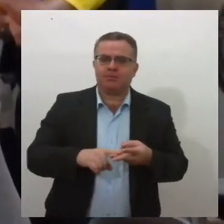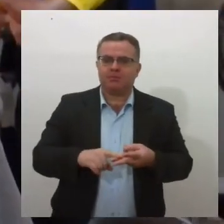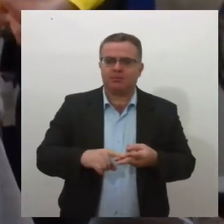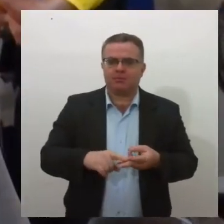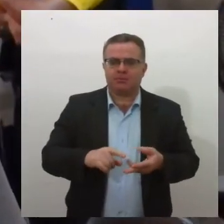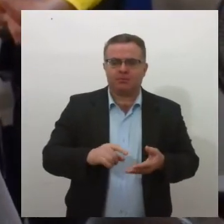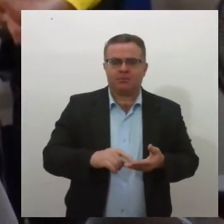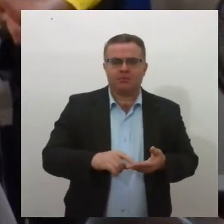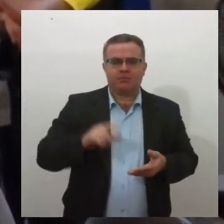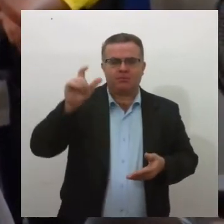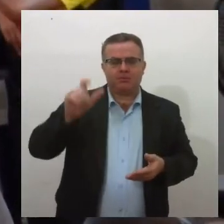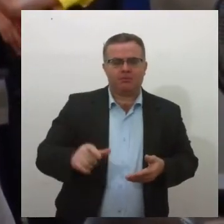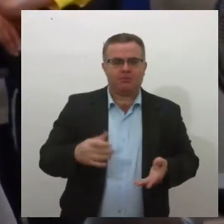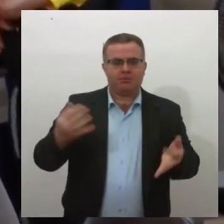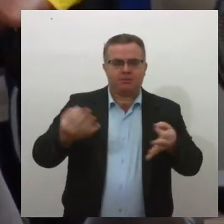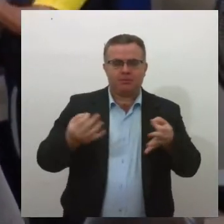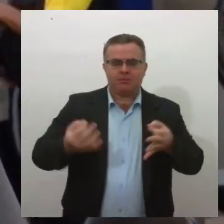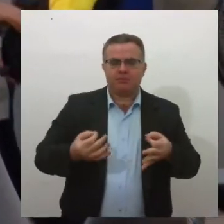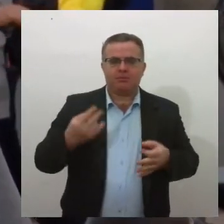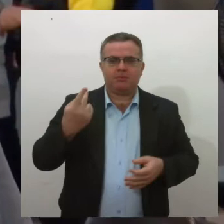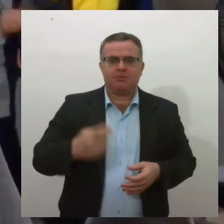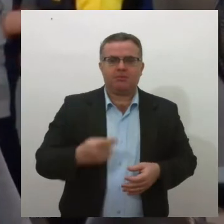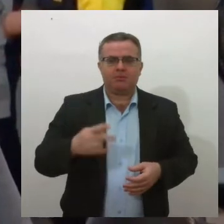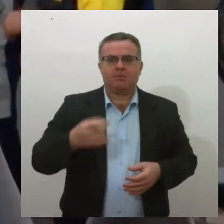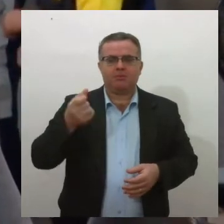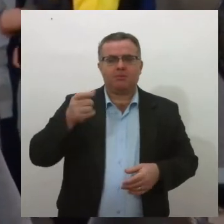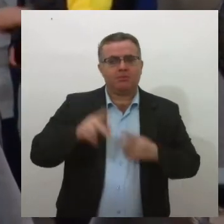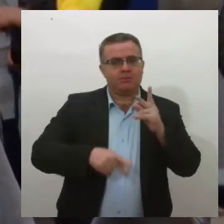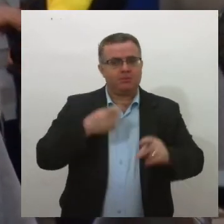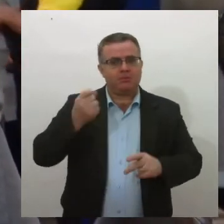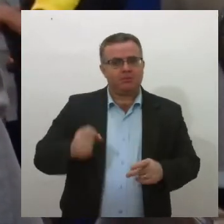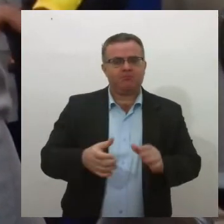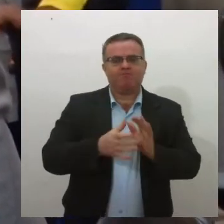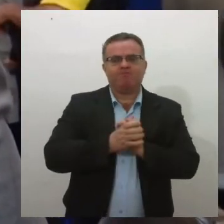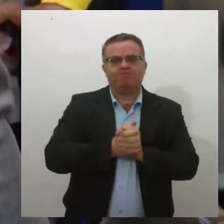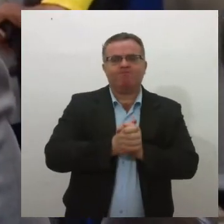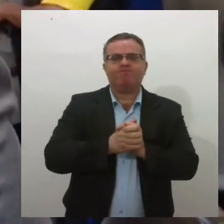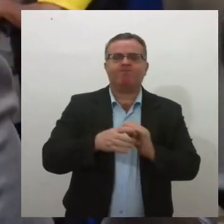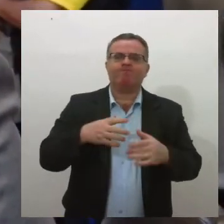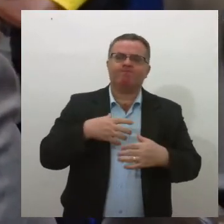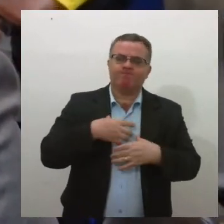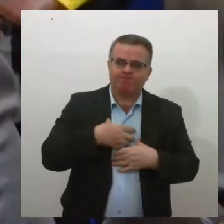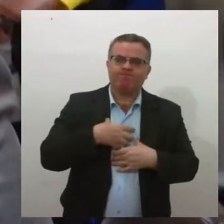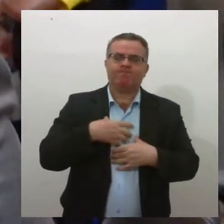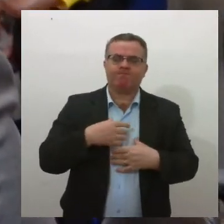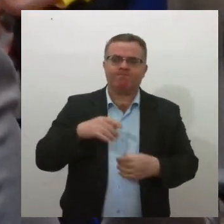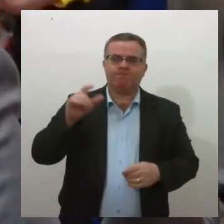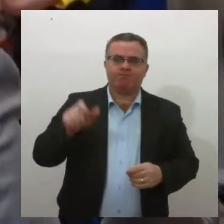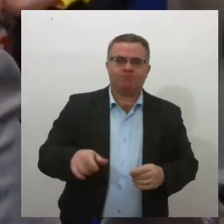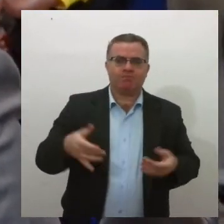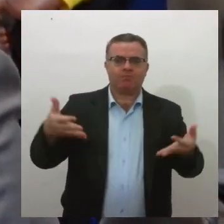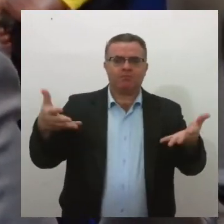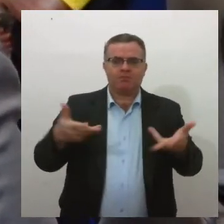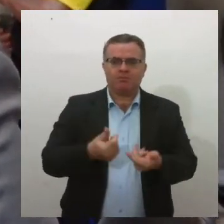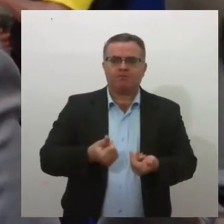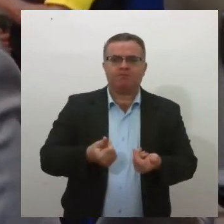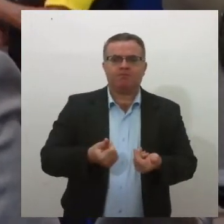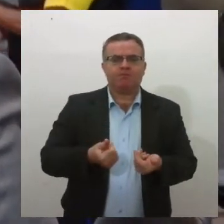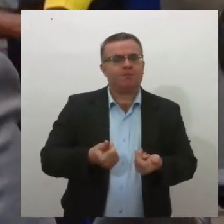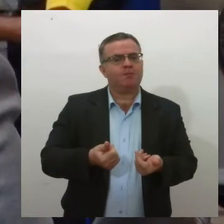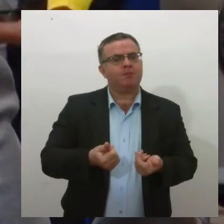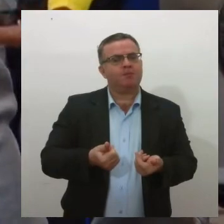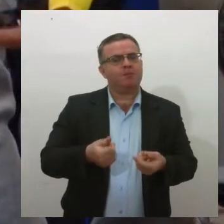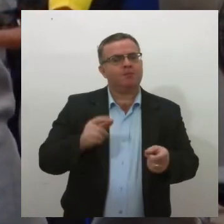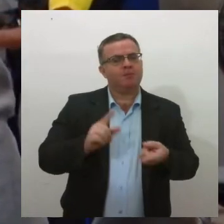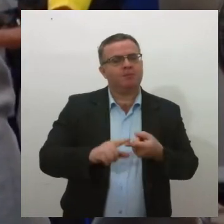Um grande desportista, e Sergipe hoje se despede de um dos maiores homens públicos da sua história e, sobretudo, de um grande desportista que